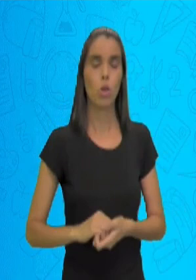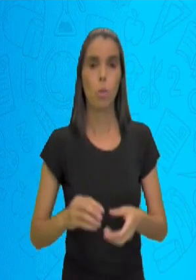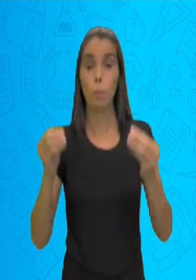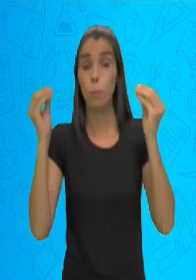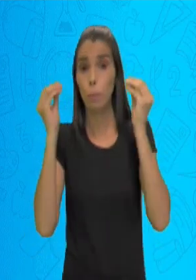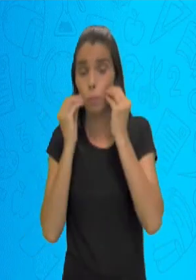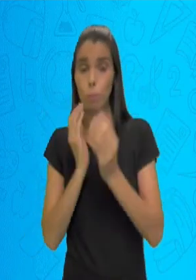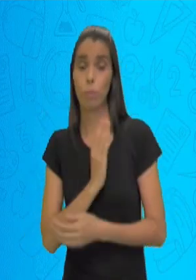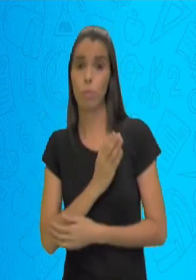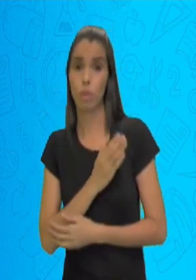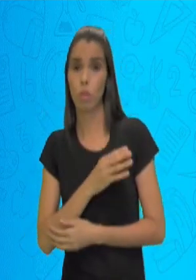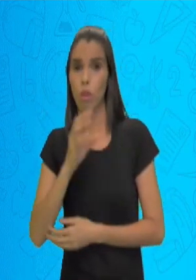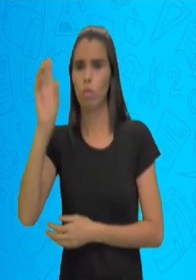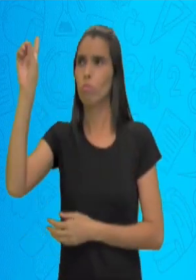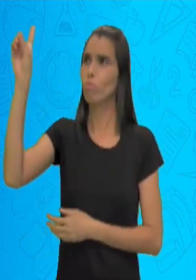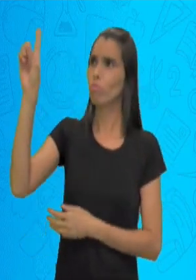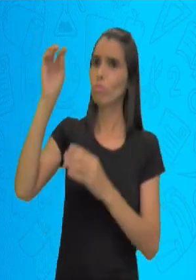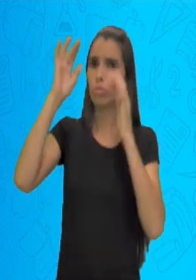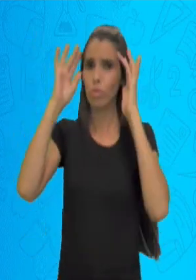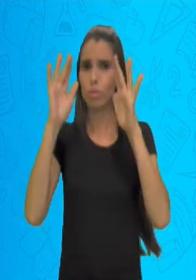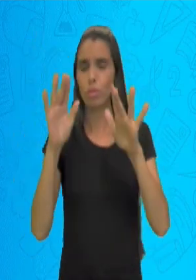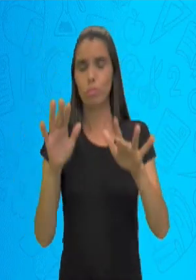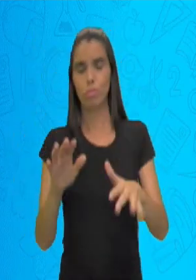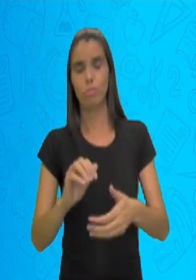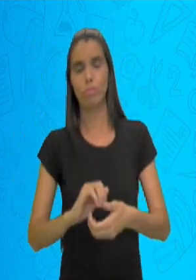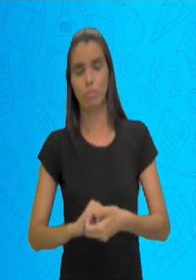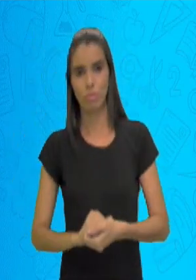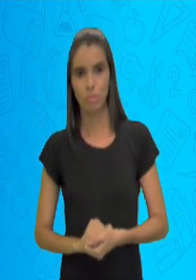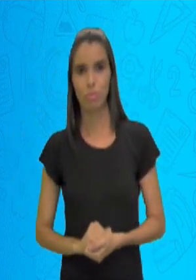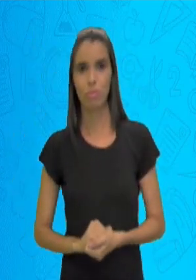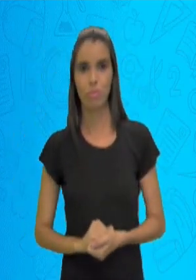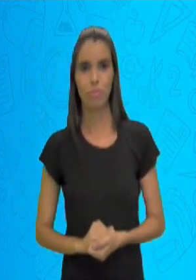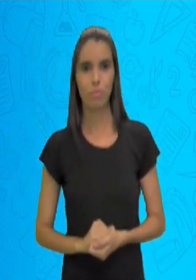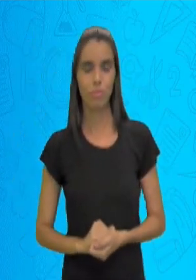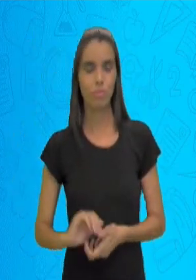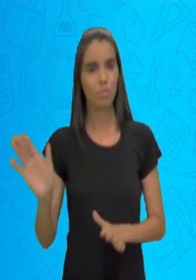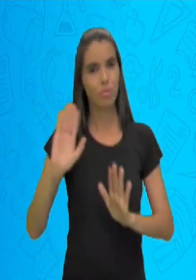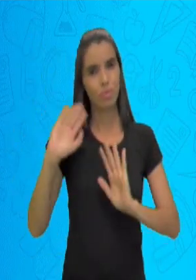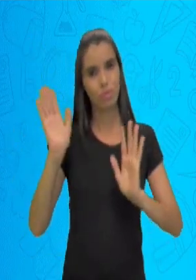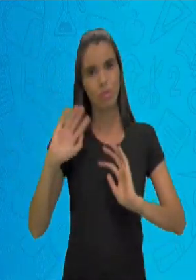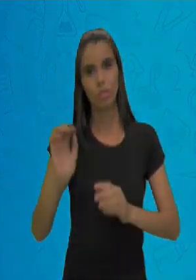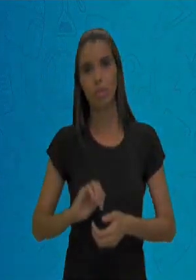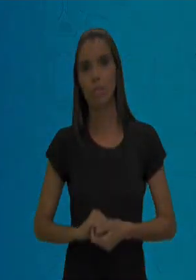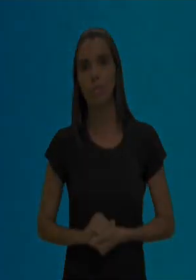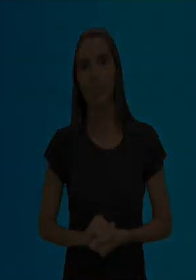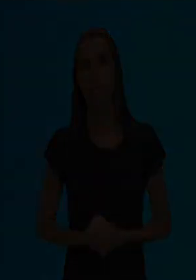coração, fiquem com Deus e eu espero vocês na próxima aula. Tchau!